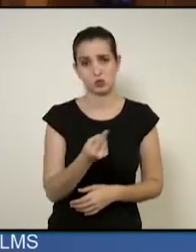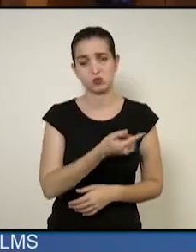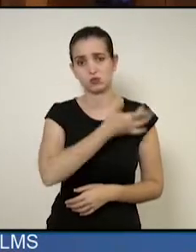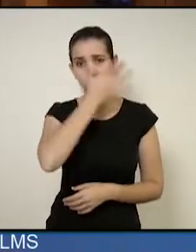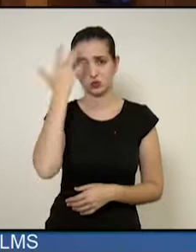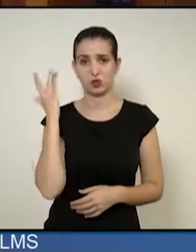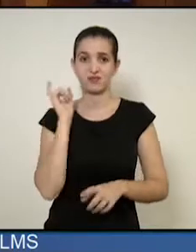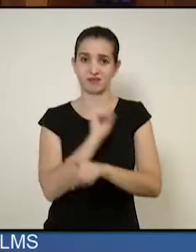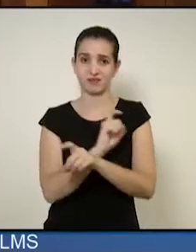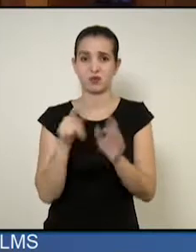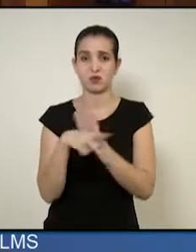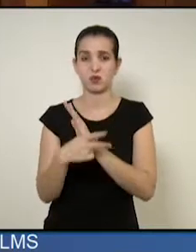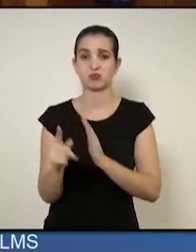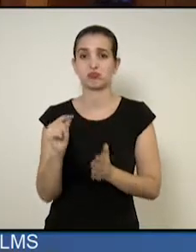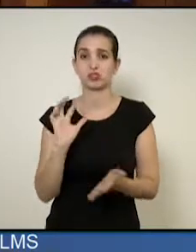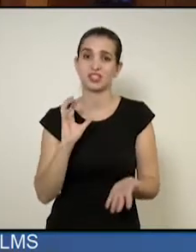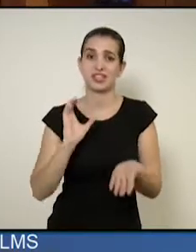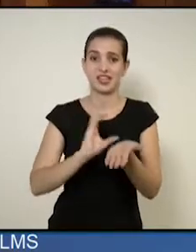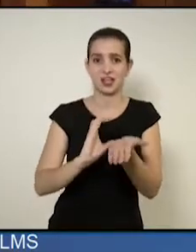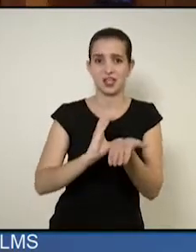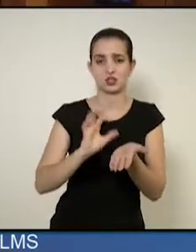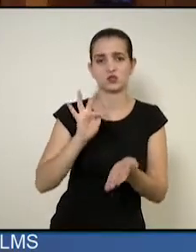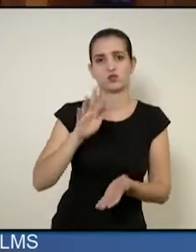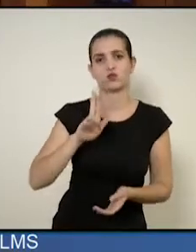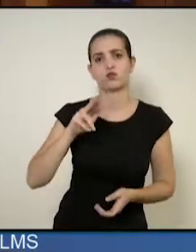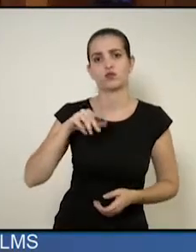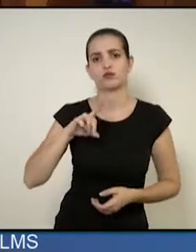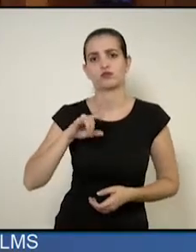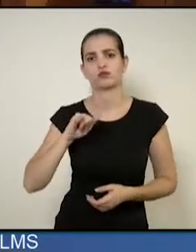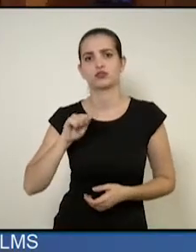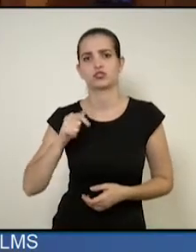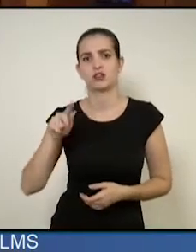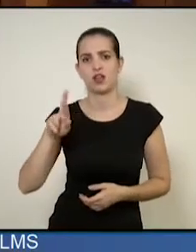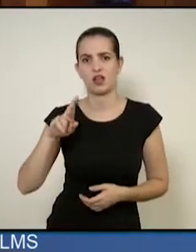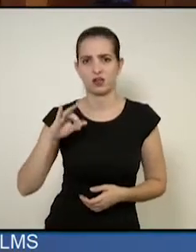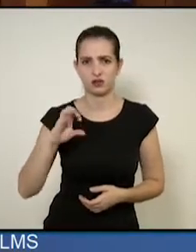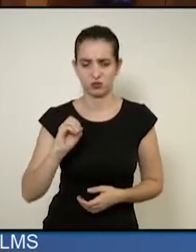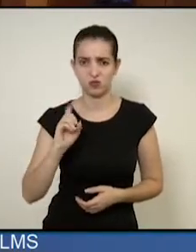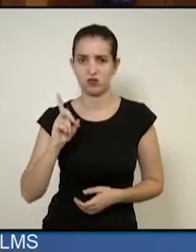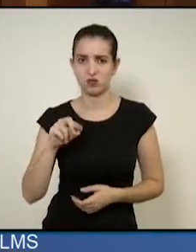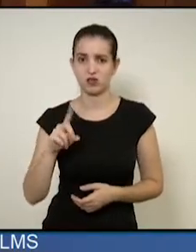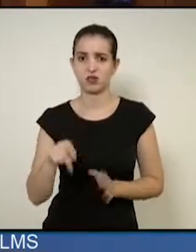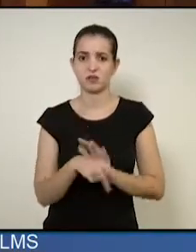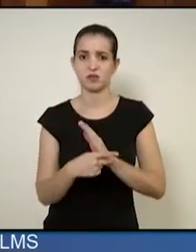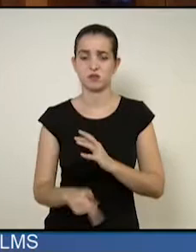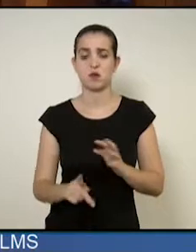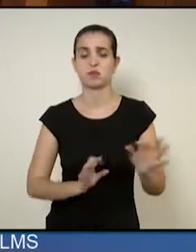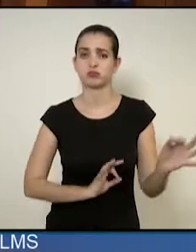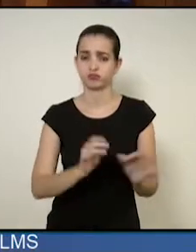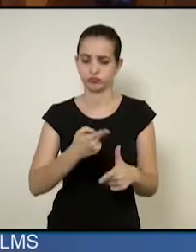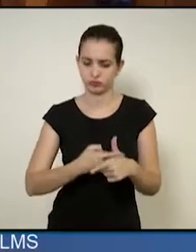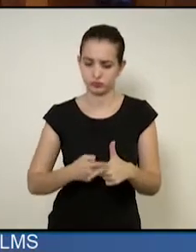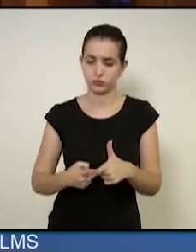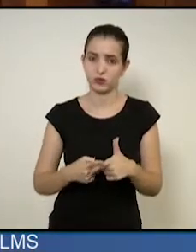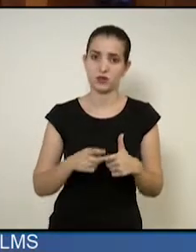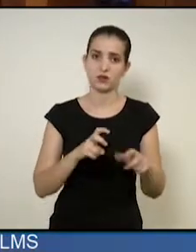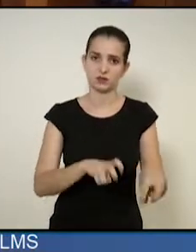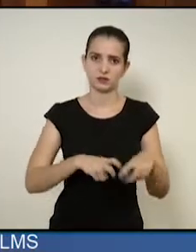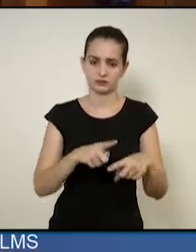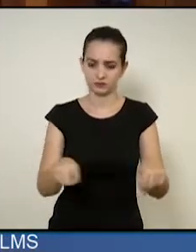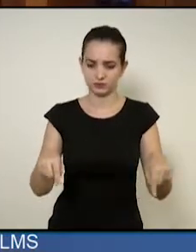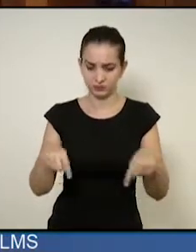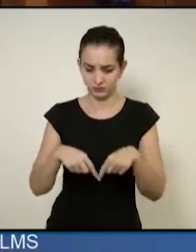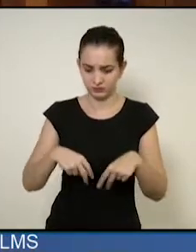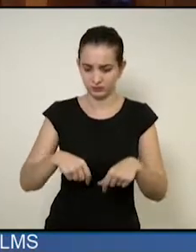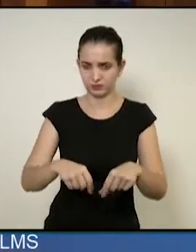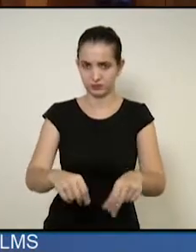fundiário. Assentados pelo crédito fundiário, que é uma modalidade que não é reforma agrária, mas é uma modalidade também de